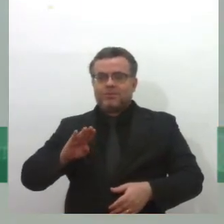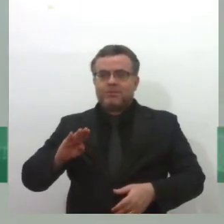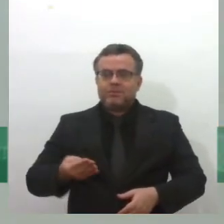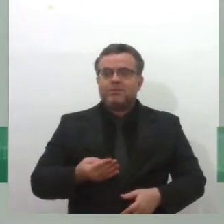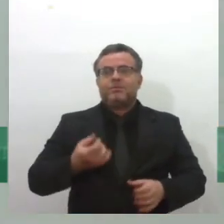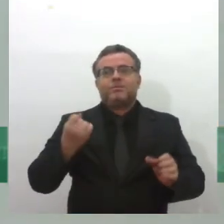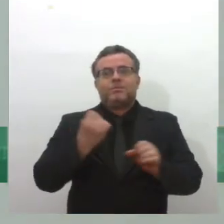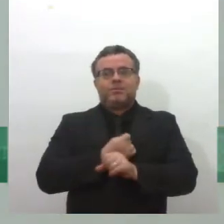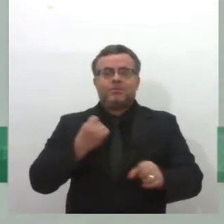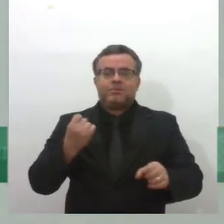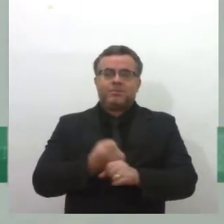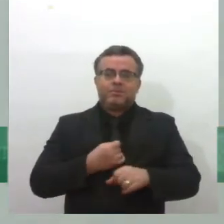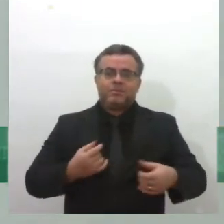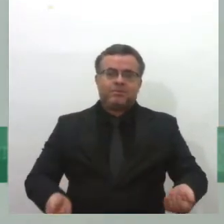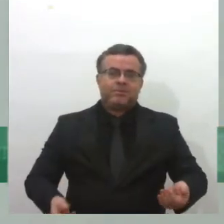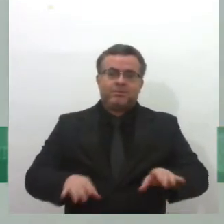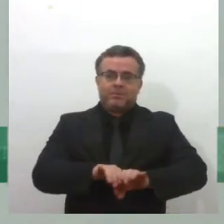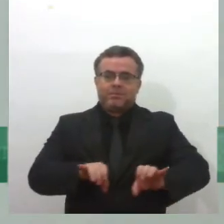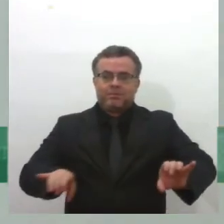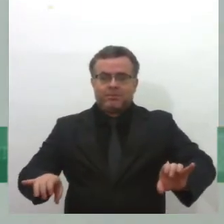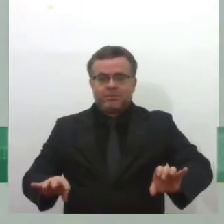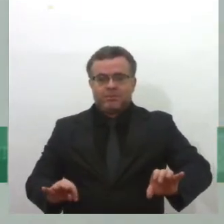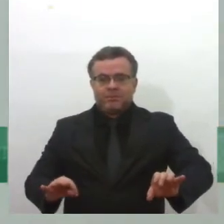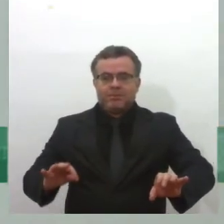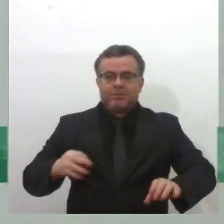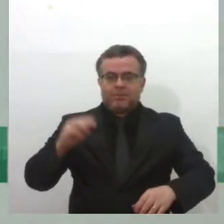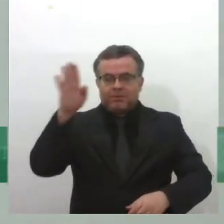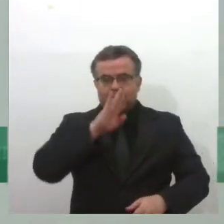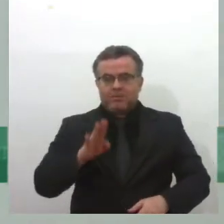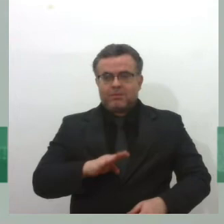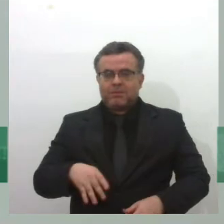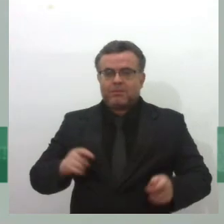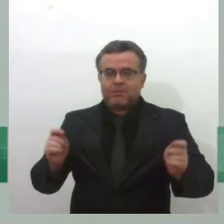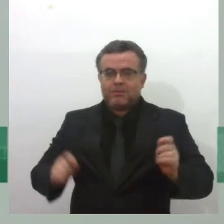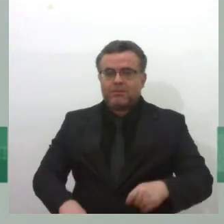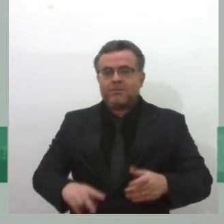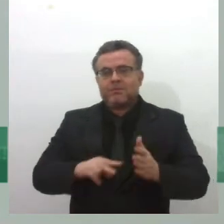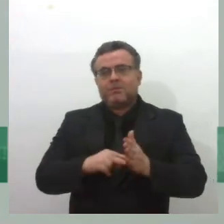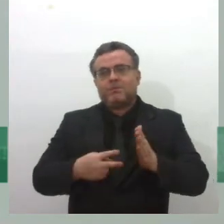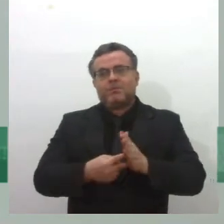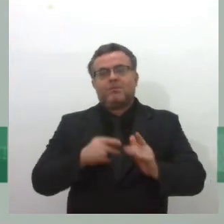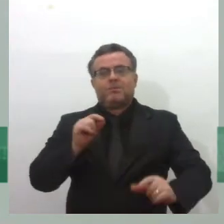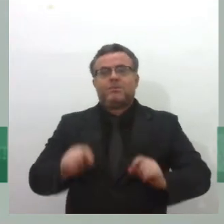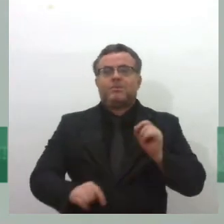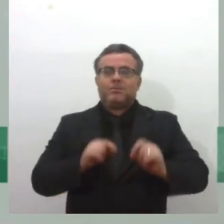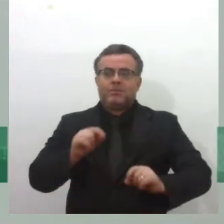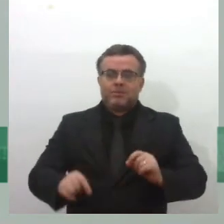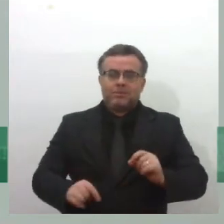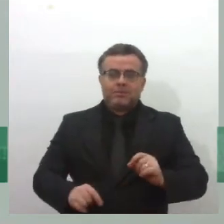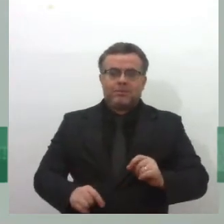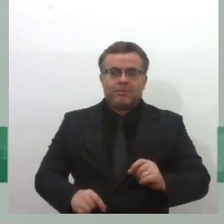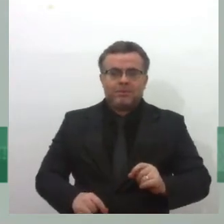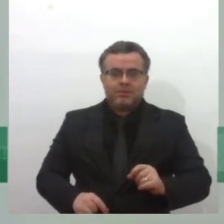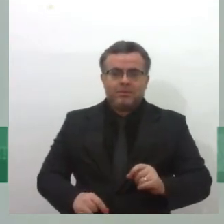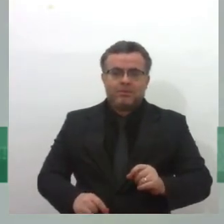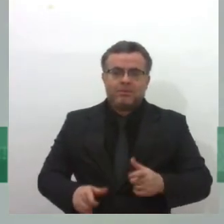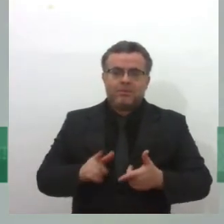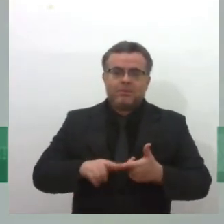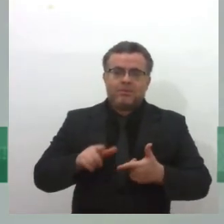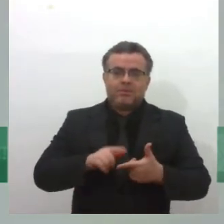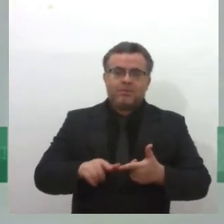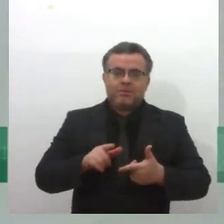o saneamento aí em todo o Brasil, e aí isso significaria mais saúde,